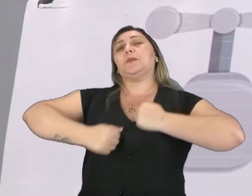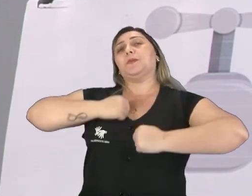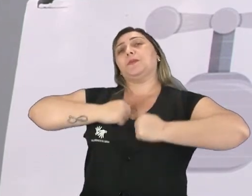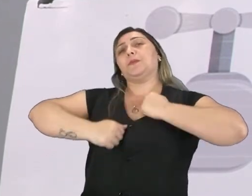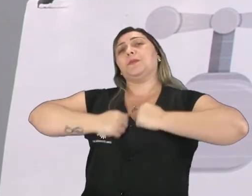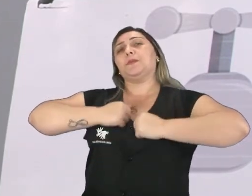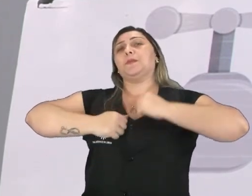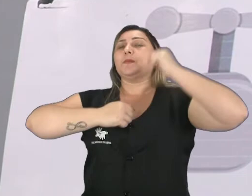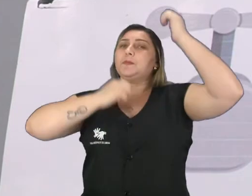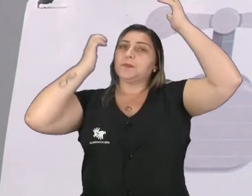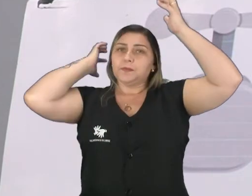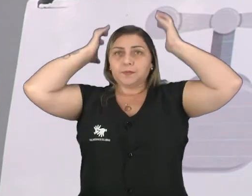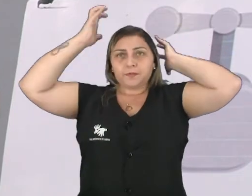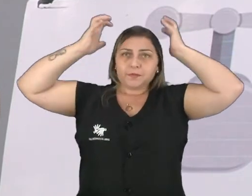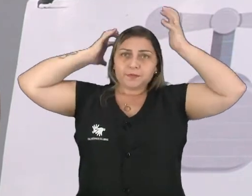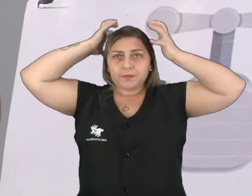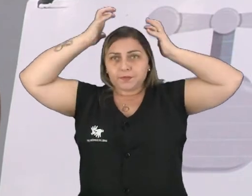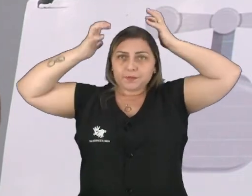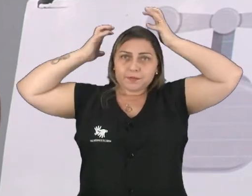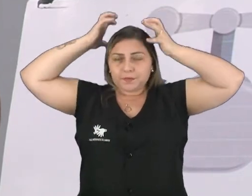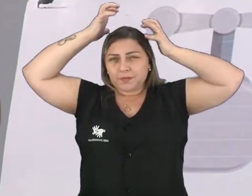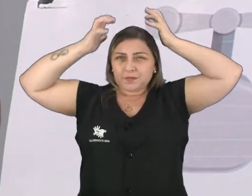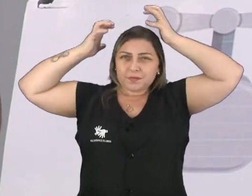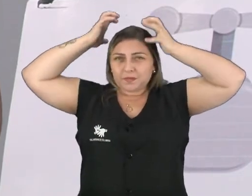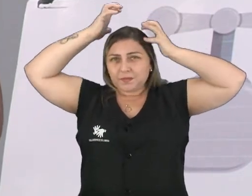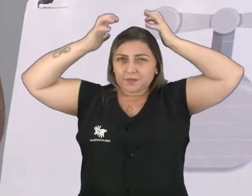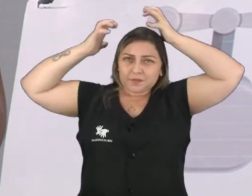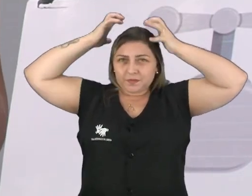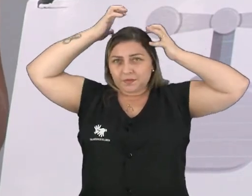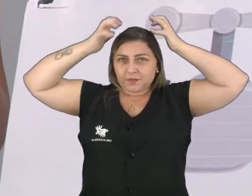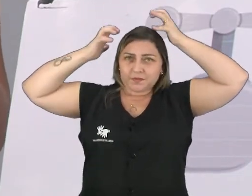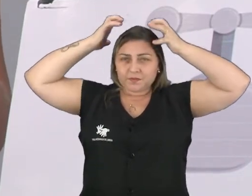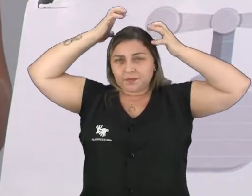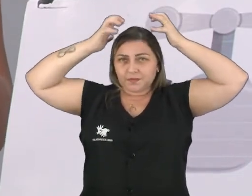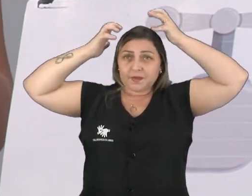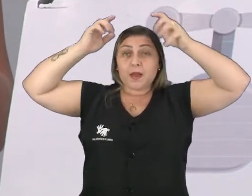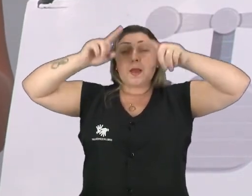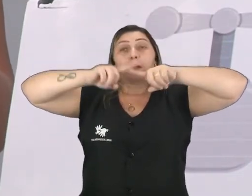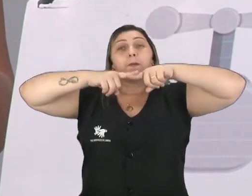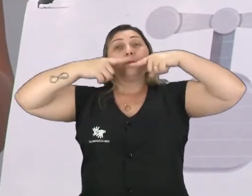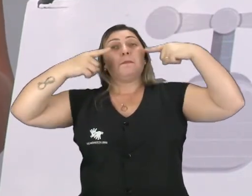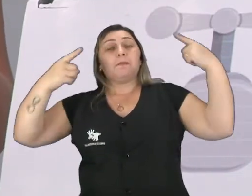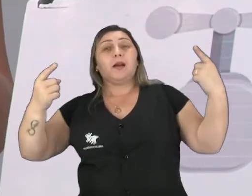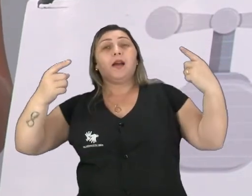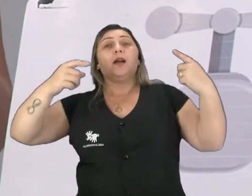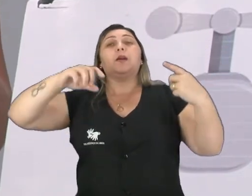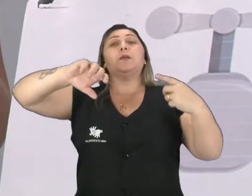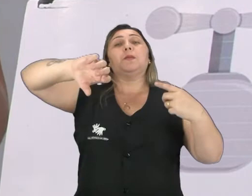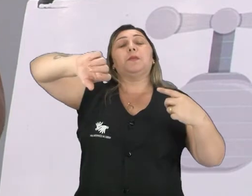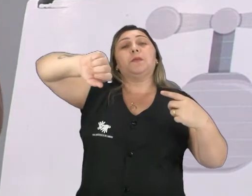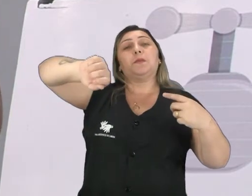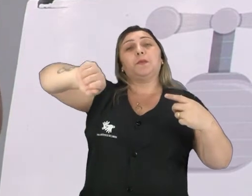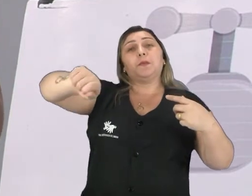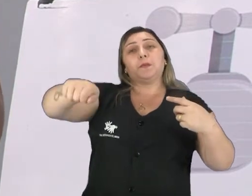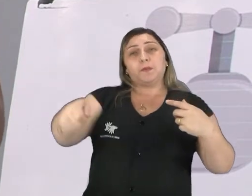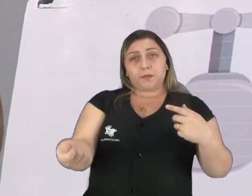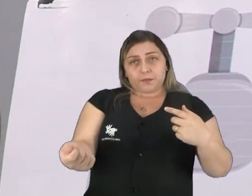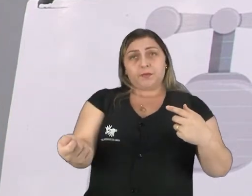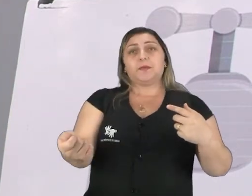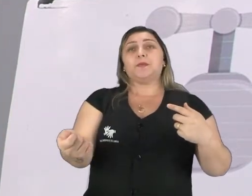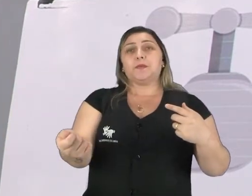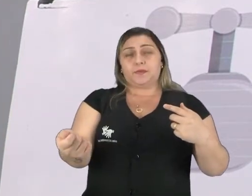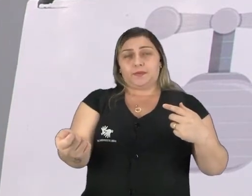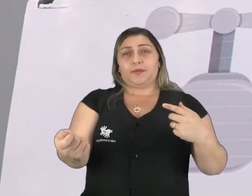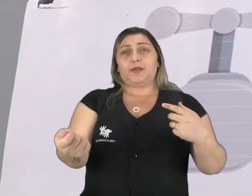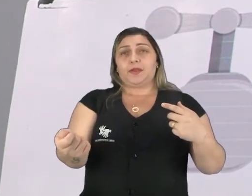ensaboando-se, lavando o cabelo com shampoo, com bastante sabão, mas o chuveiro está desligado.